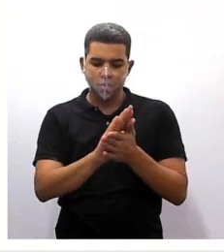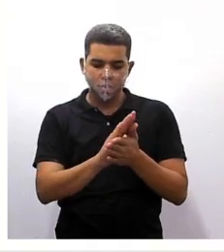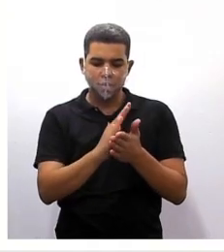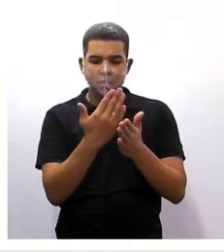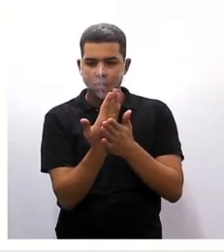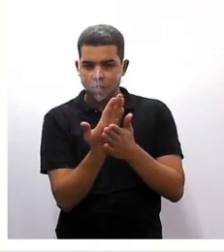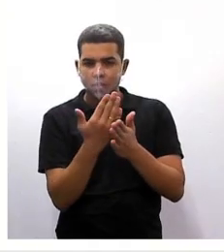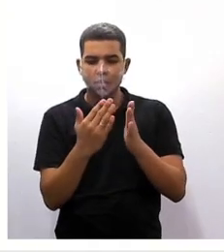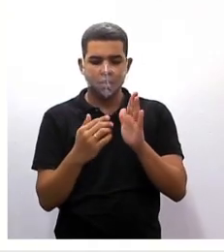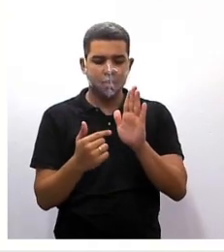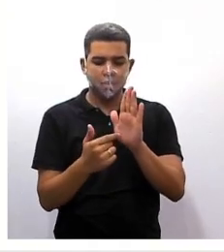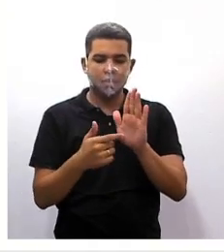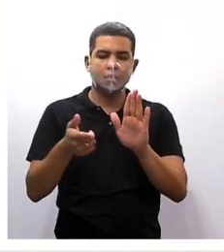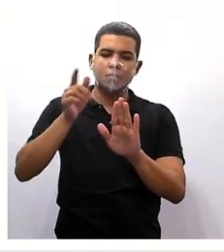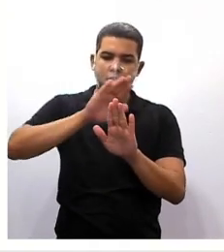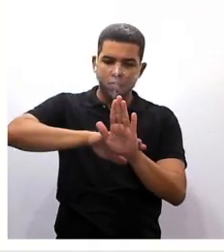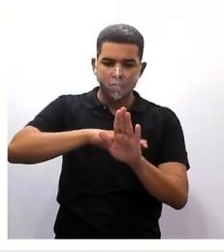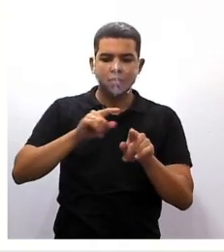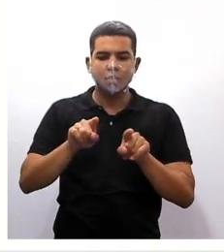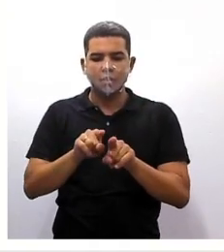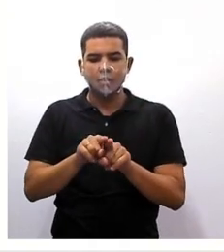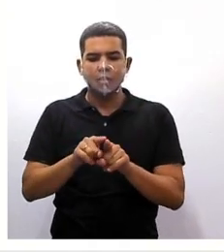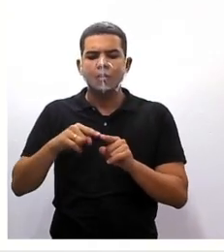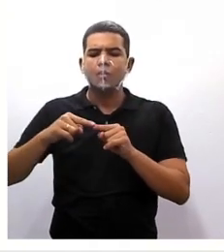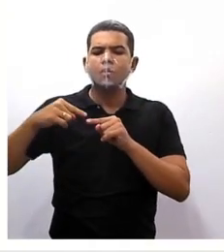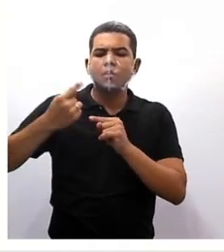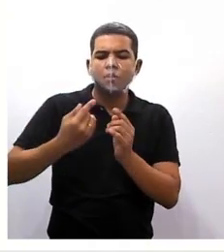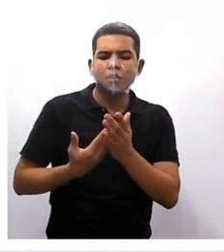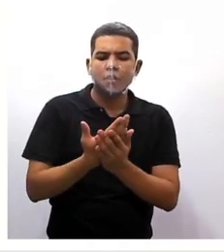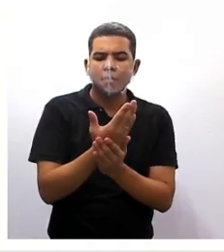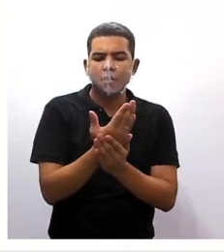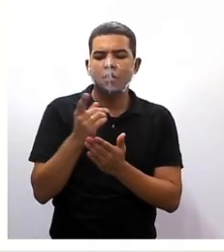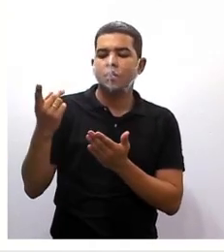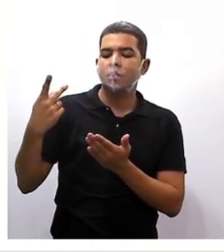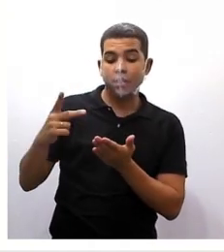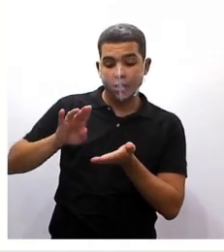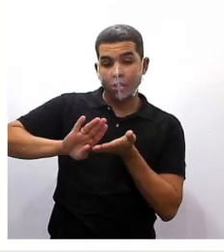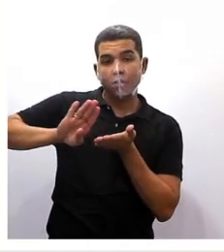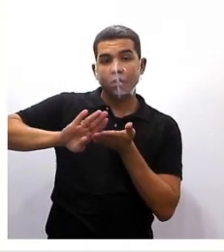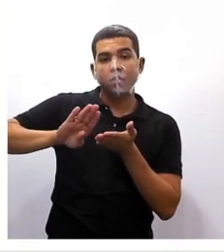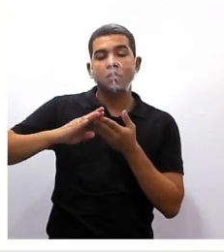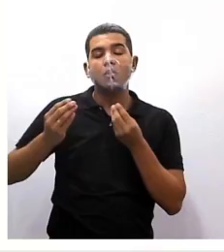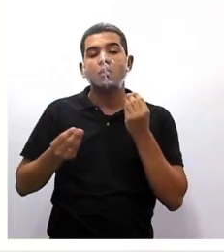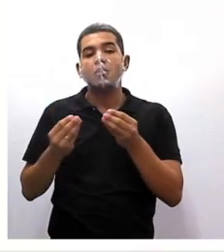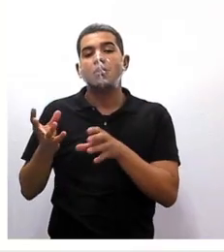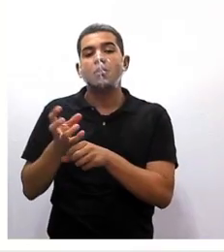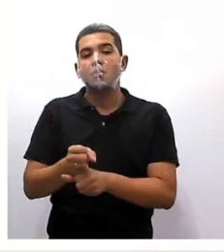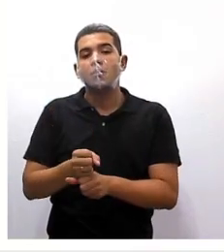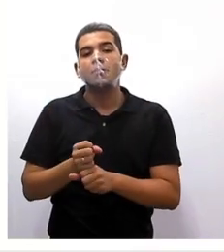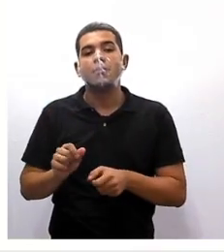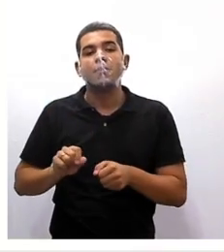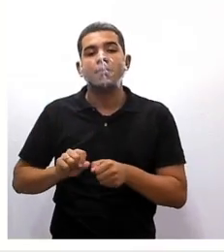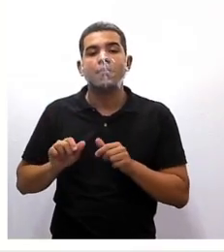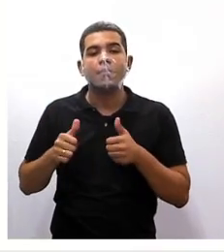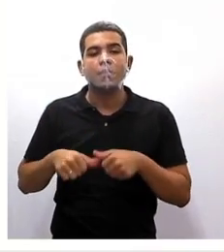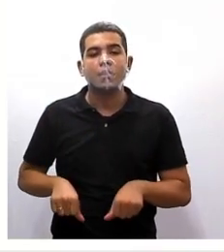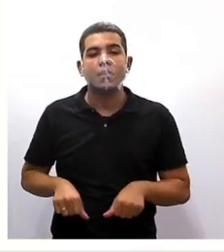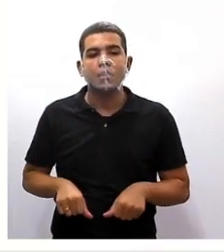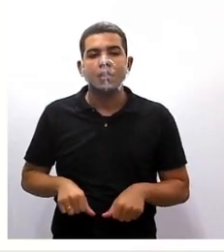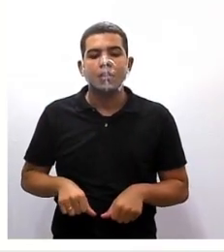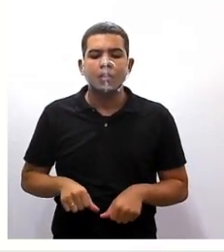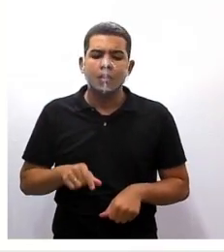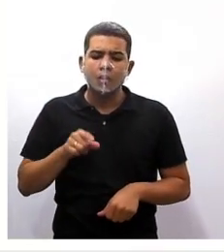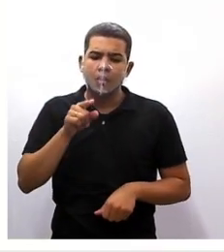lado da folha. Após a impressão, qual será o saldo da conta de impressão do Fábio? Você se depara com essa